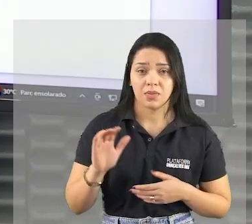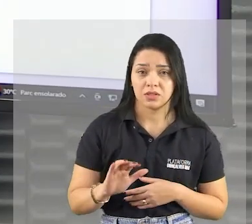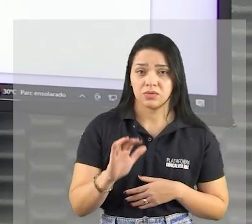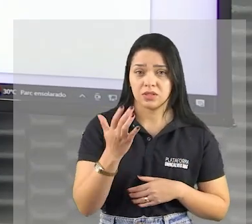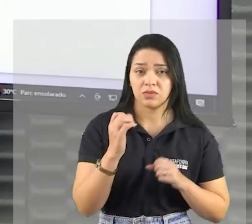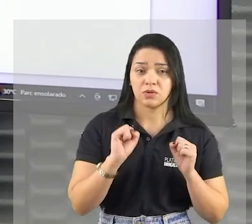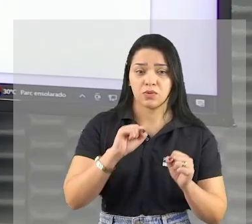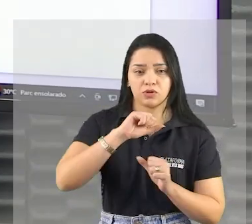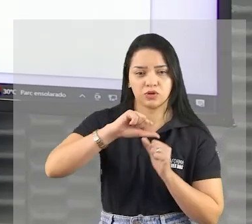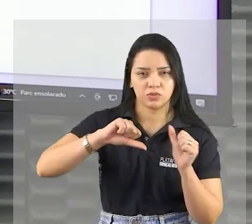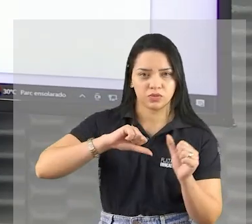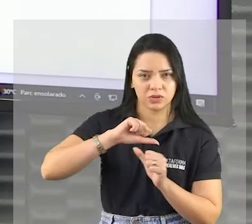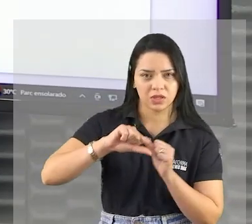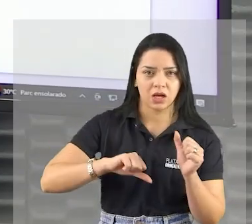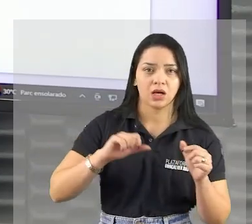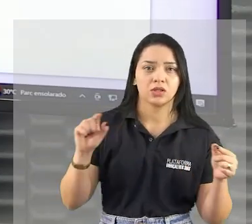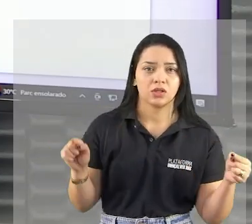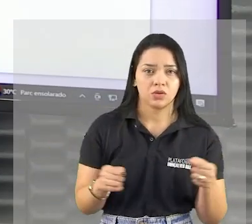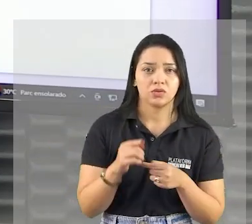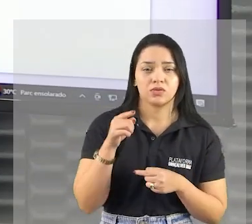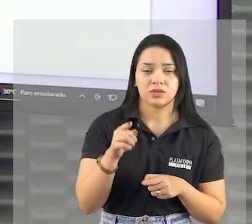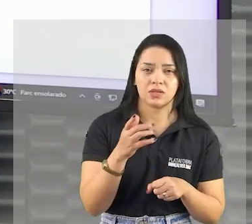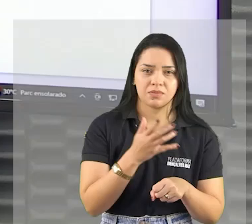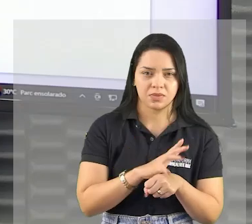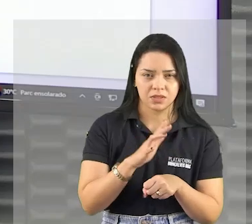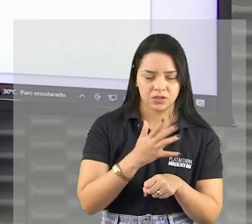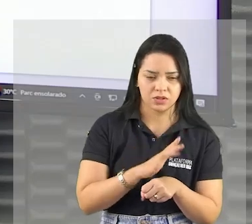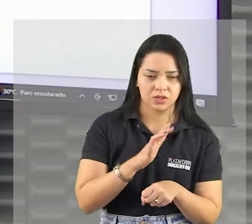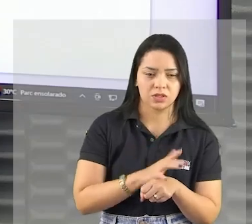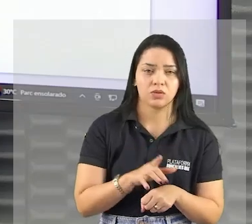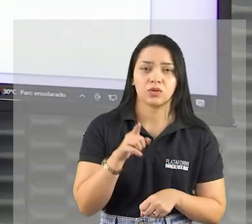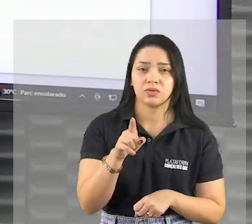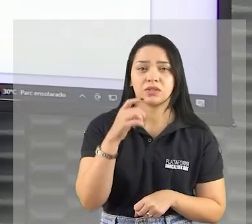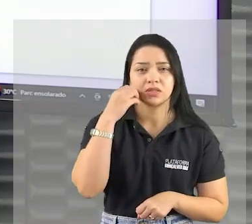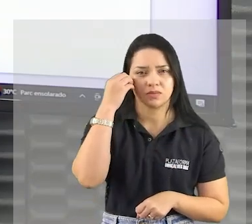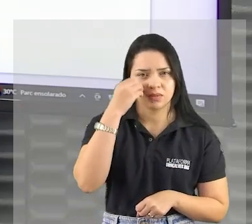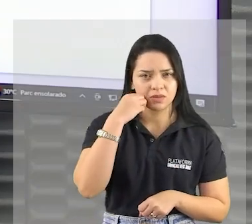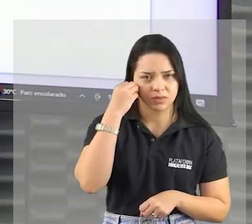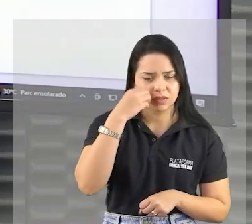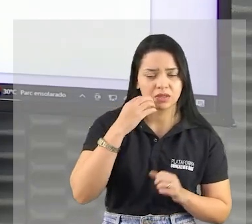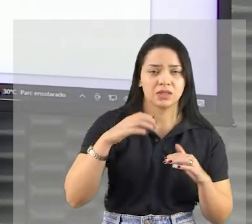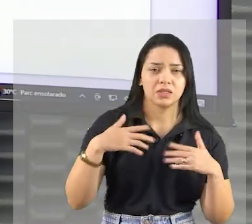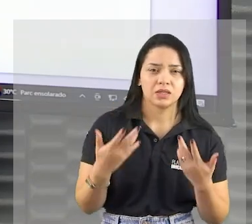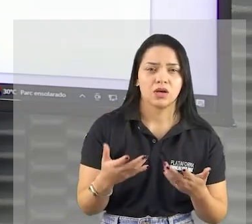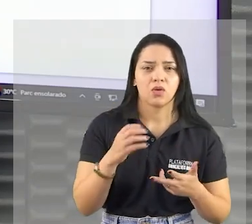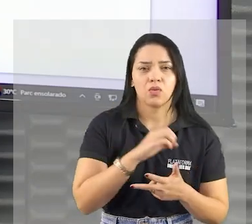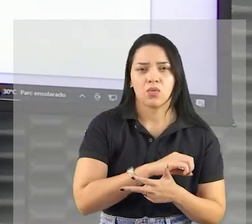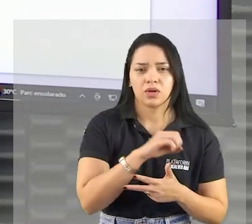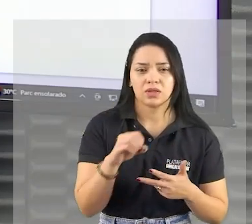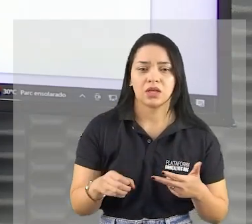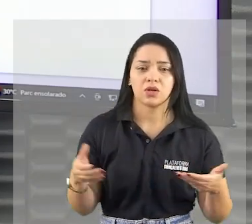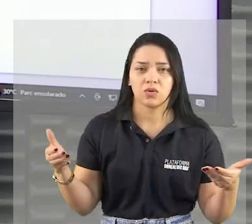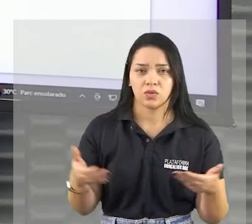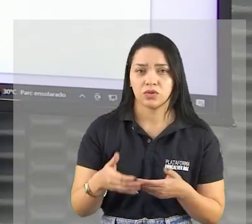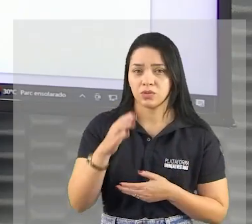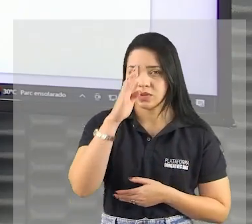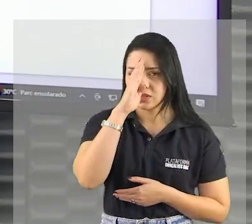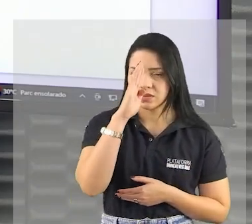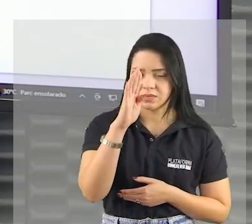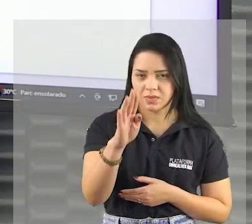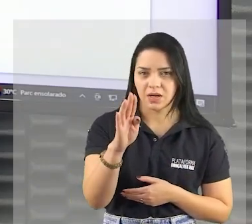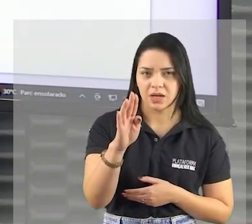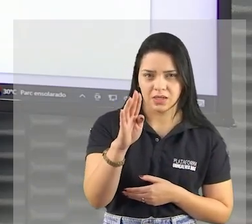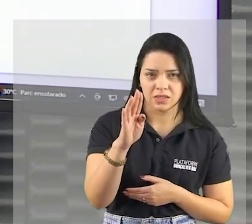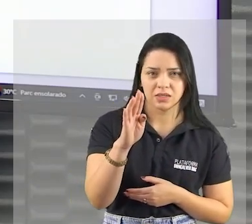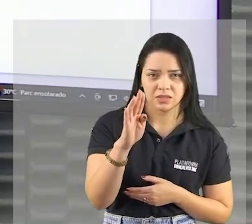pode mudar de acordo com o que você pratica, com o que você vivencia. Então, o Enem hoje em dia, ele é uma das principais portas